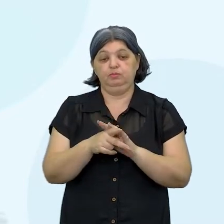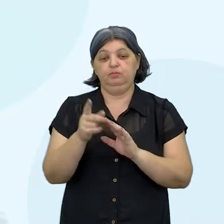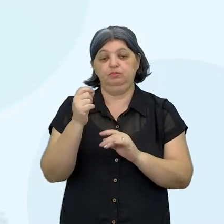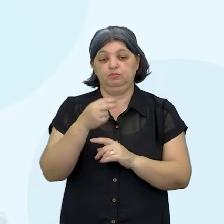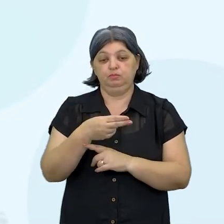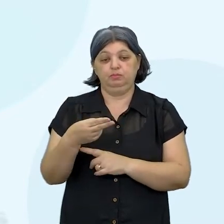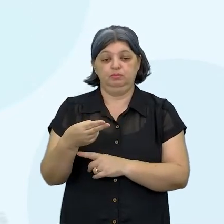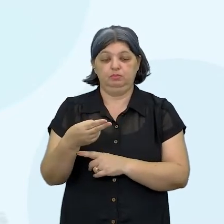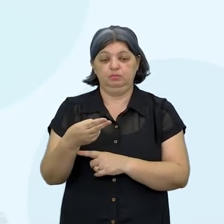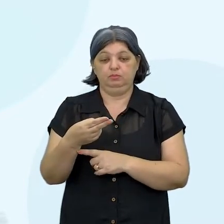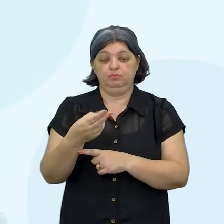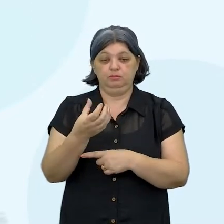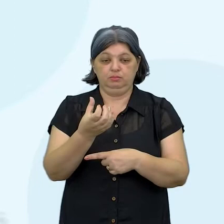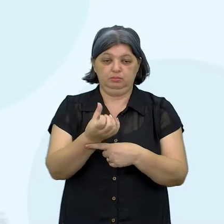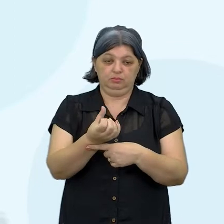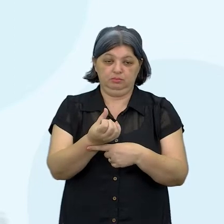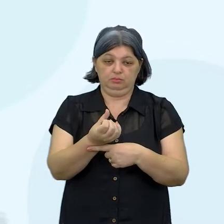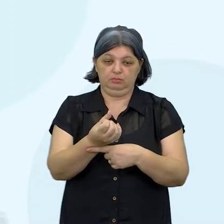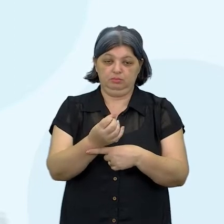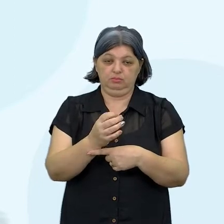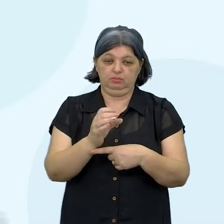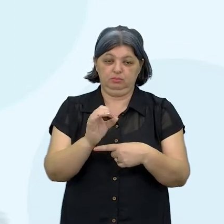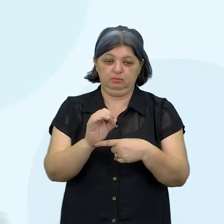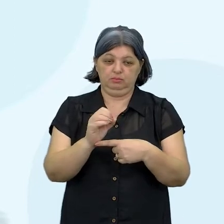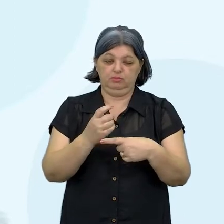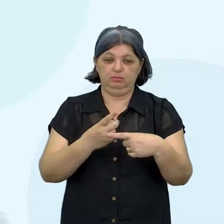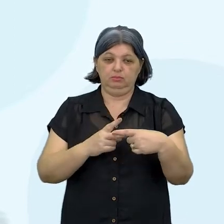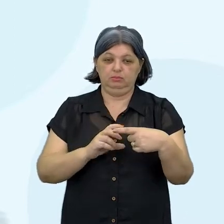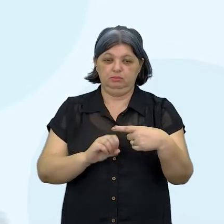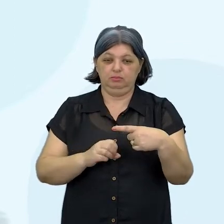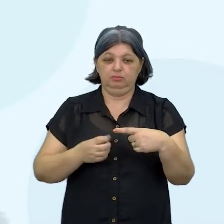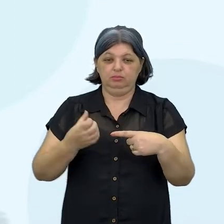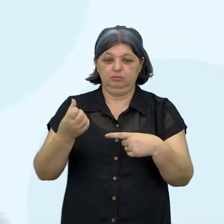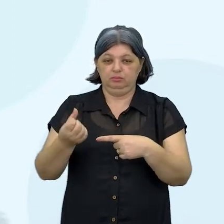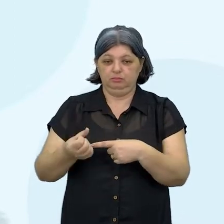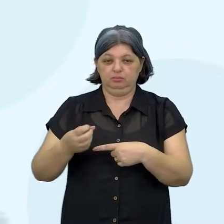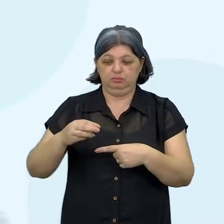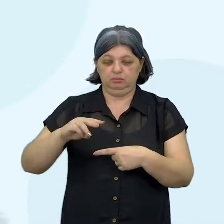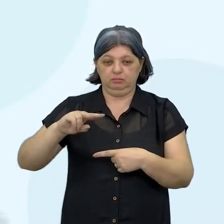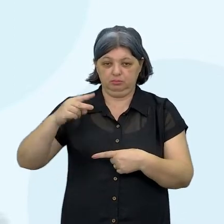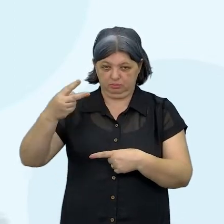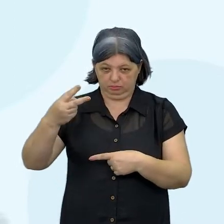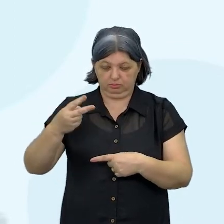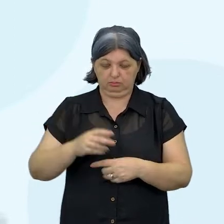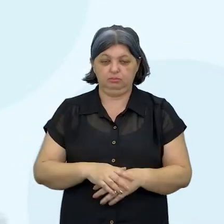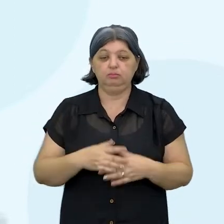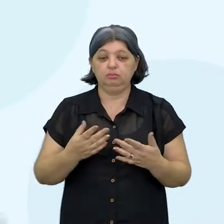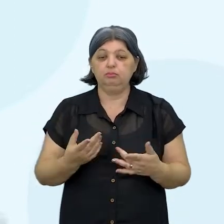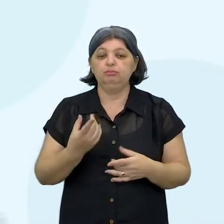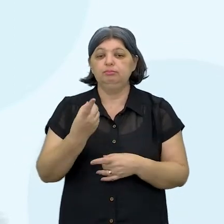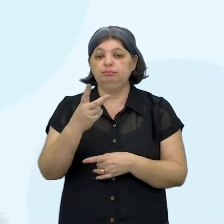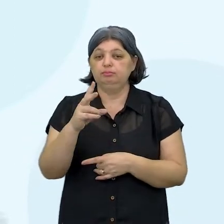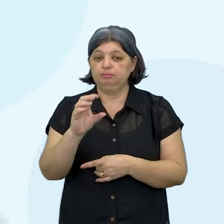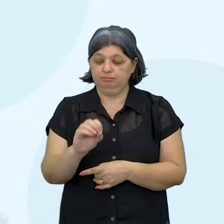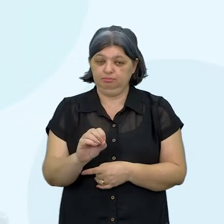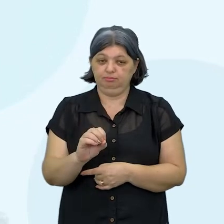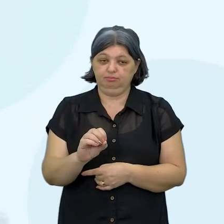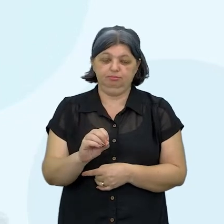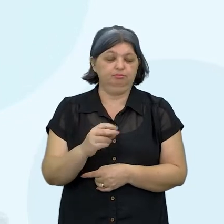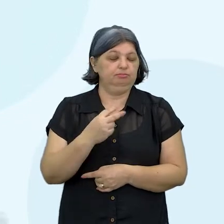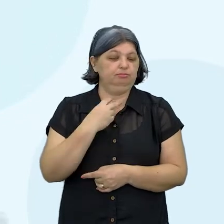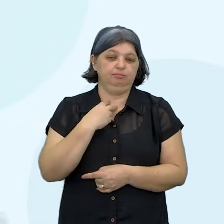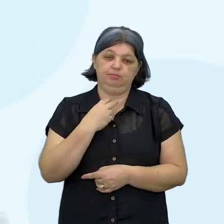aqui em 6 metros quadrados. Então, dos 150, eu não posso